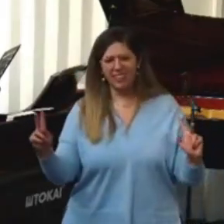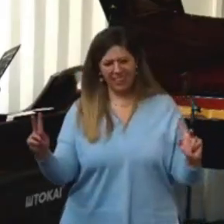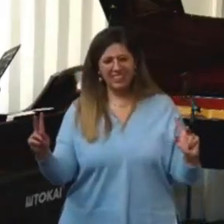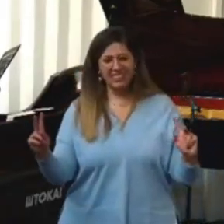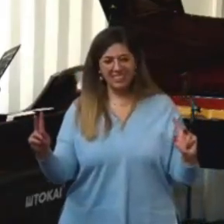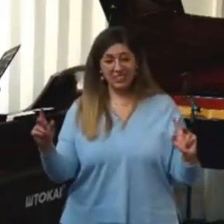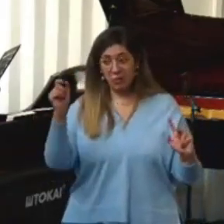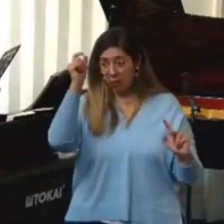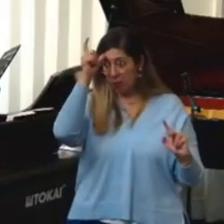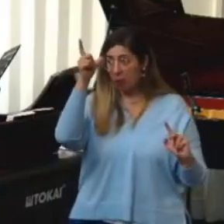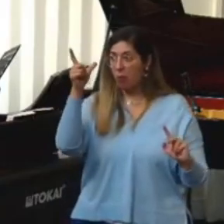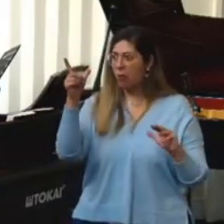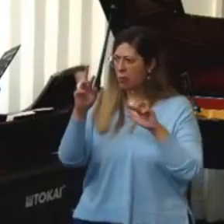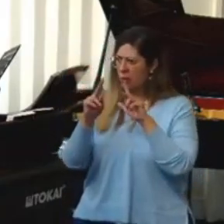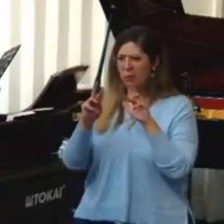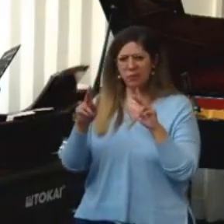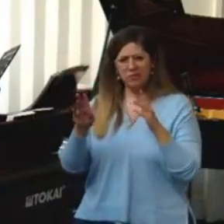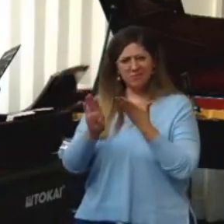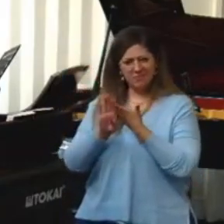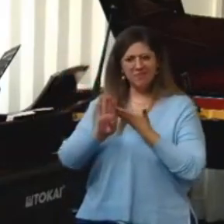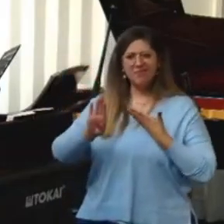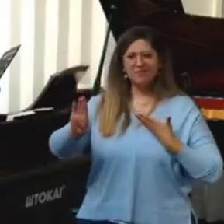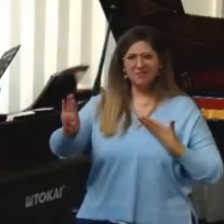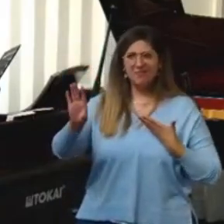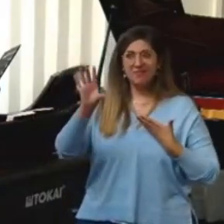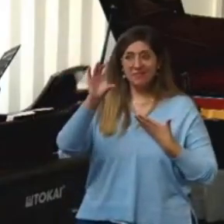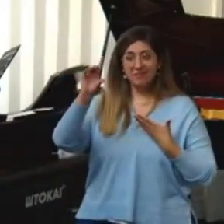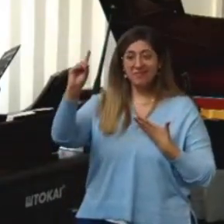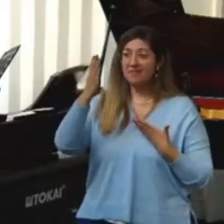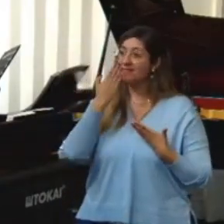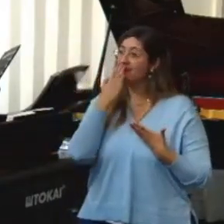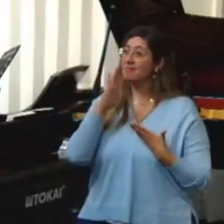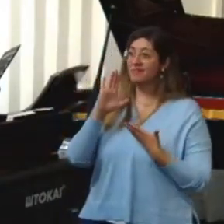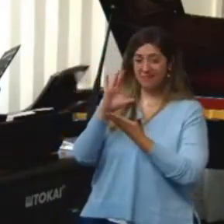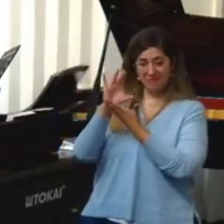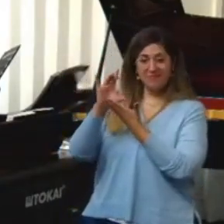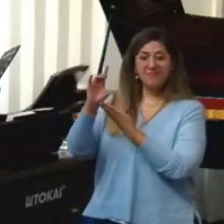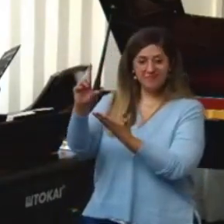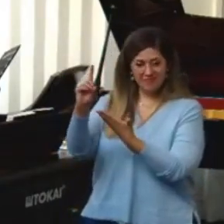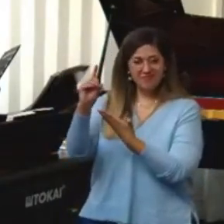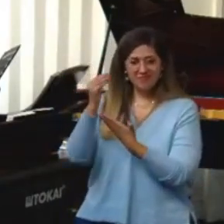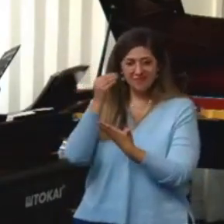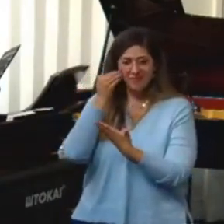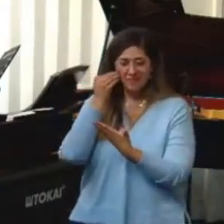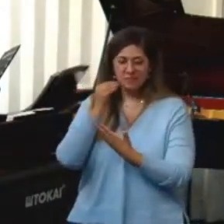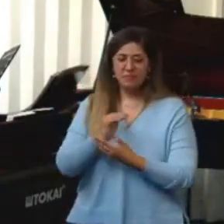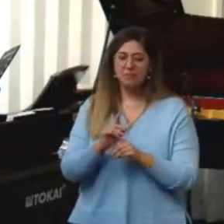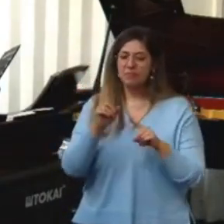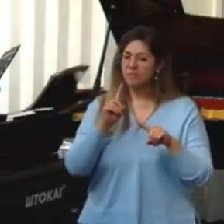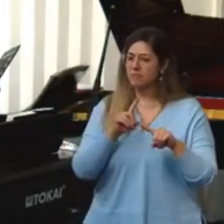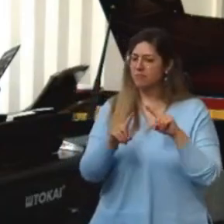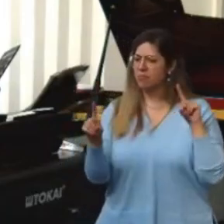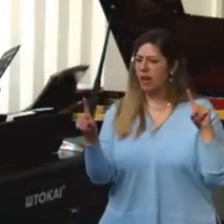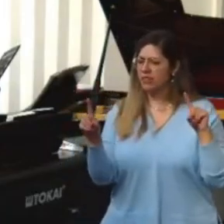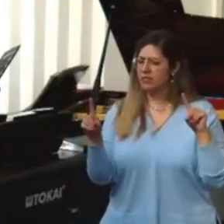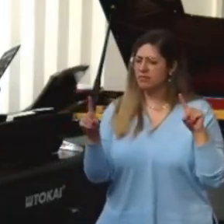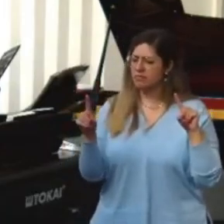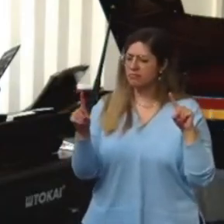cultura, para ser um homem separado moralmente. Mas isso não define